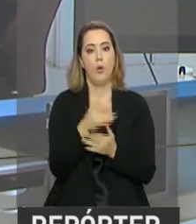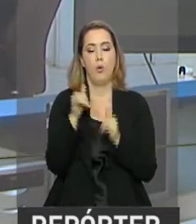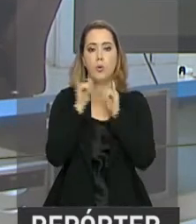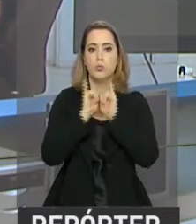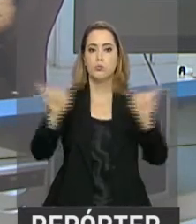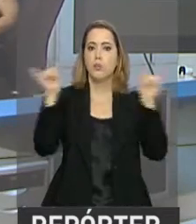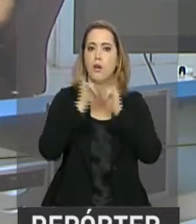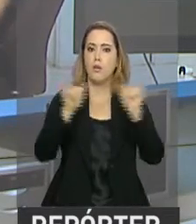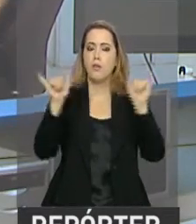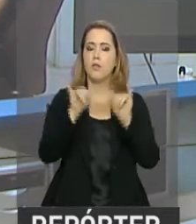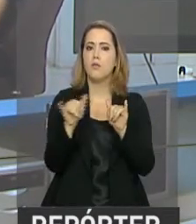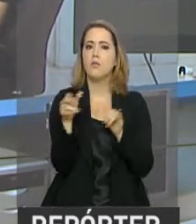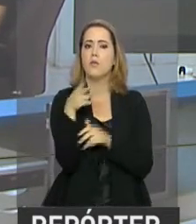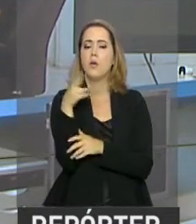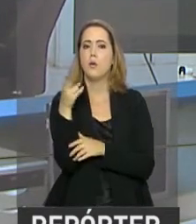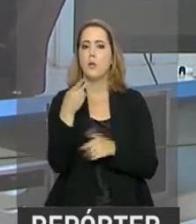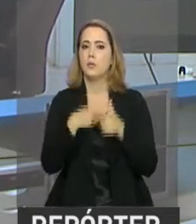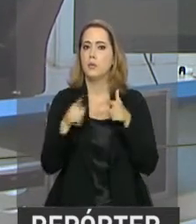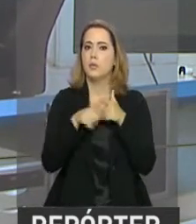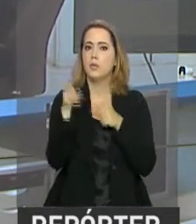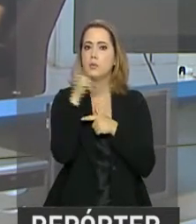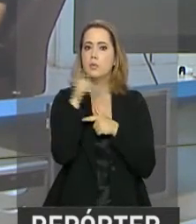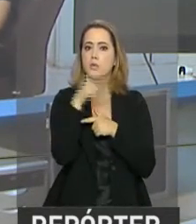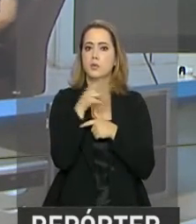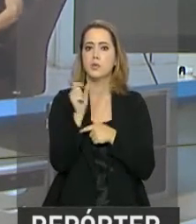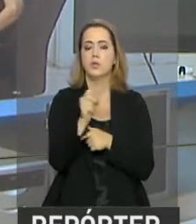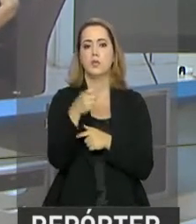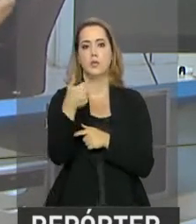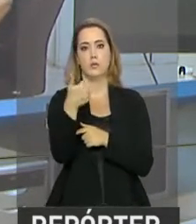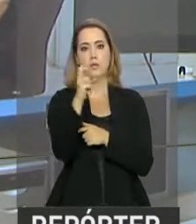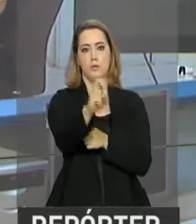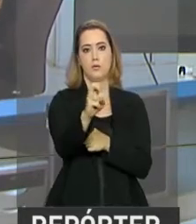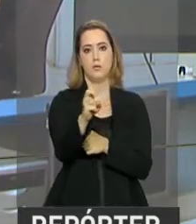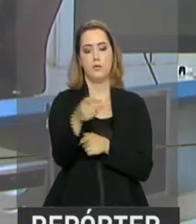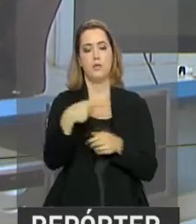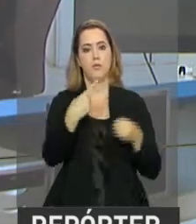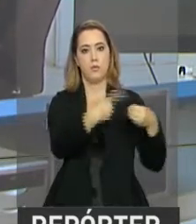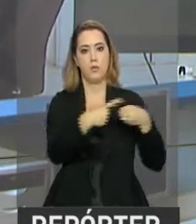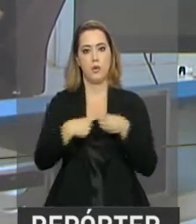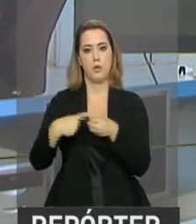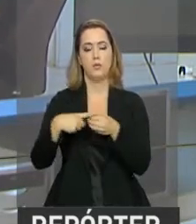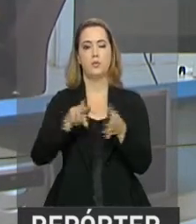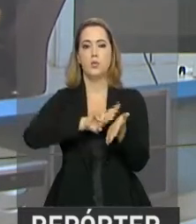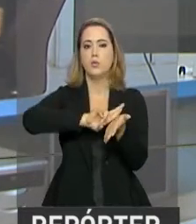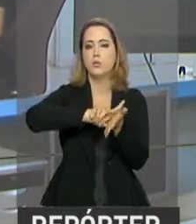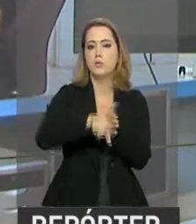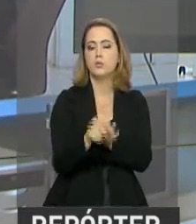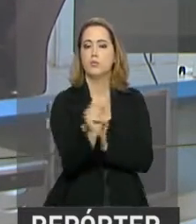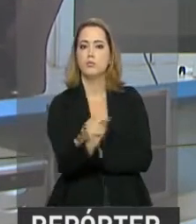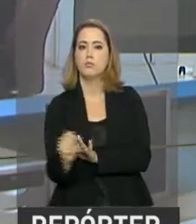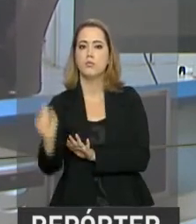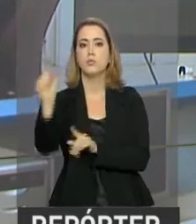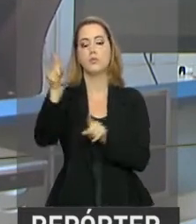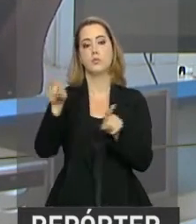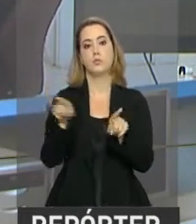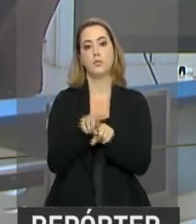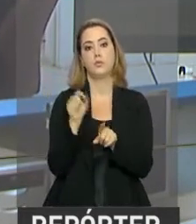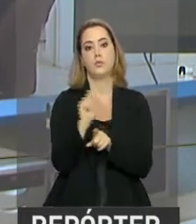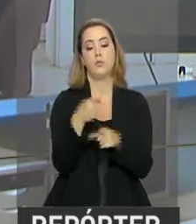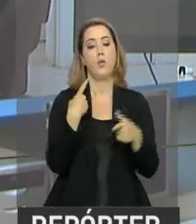de emergência de 15 municípios dos estados da bahia espírito santo maranhão minas gerais sergipe e tocantins